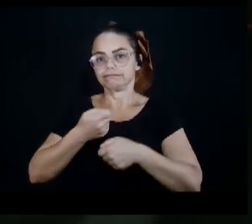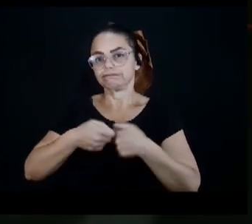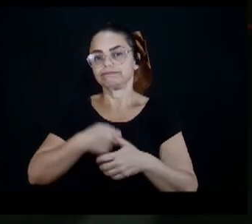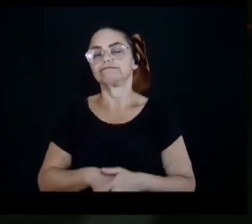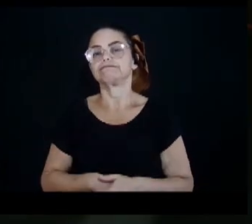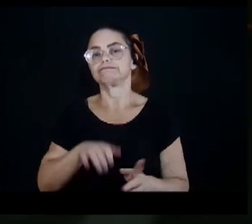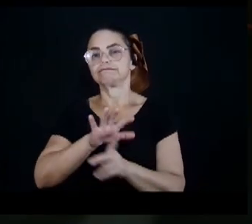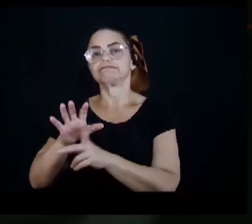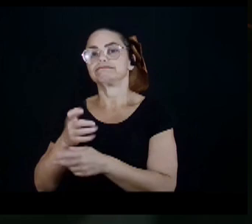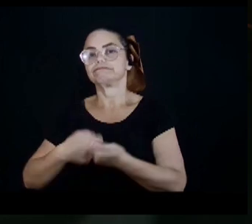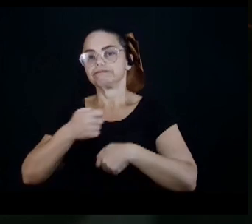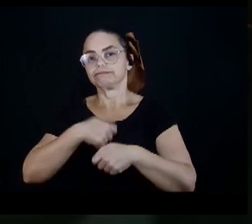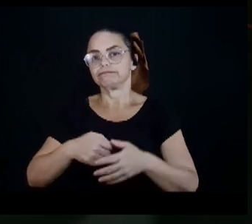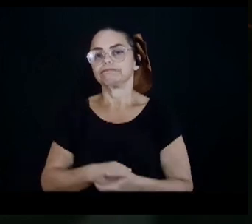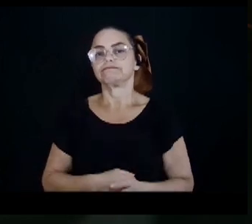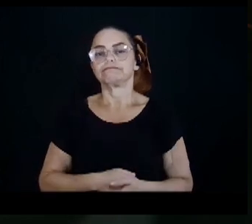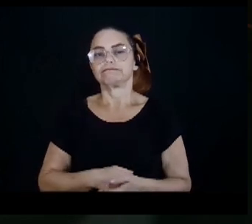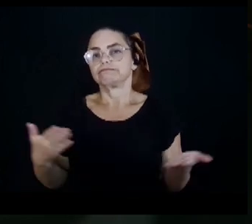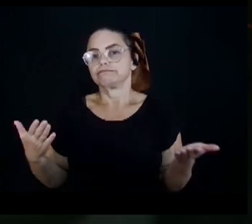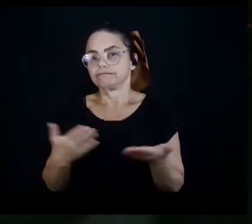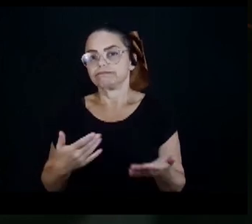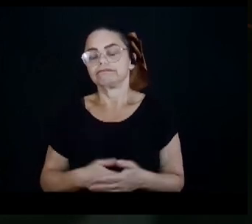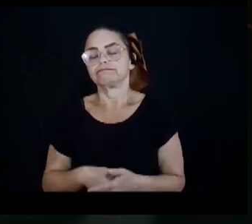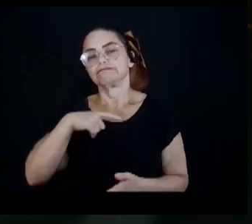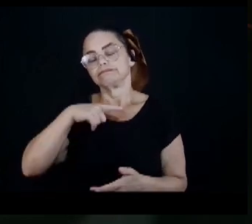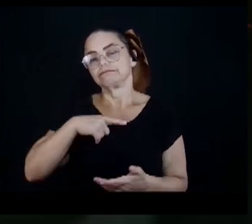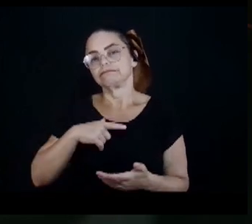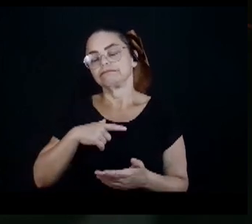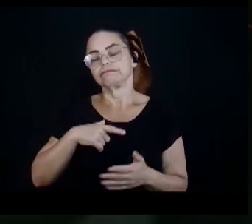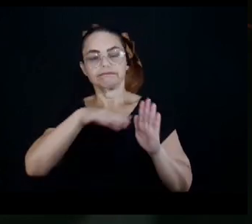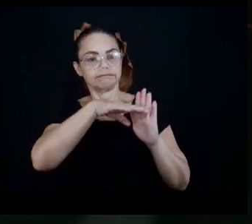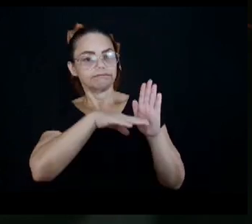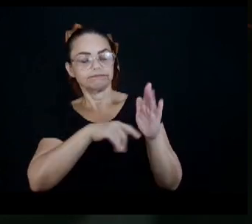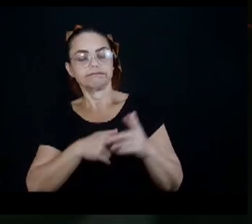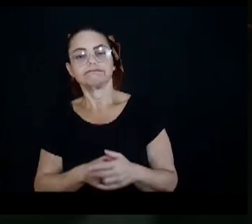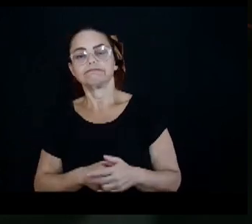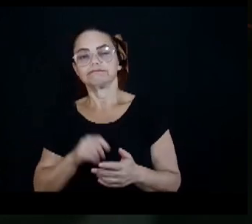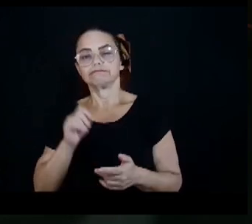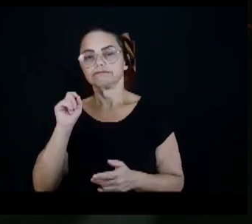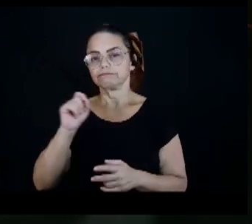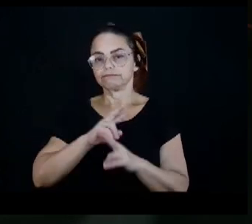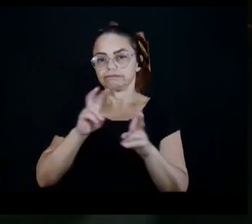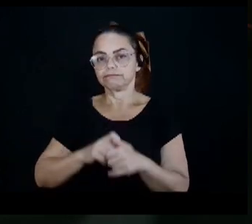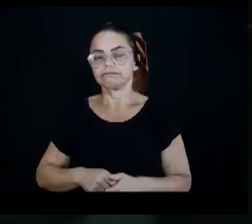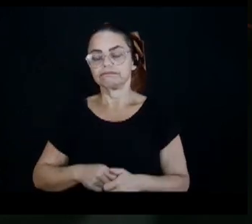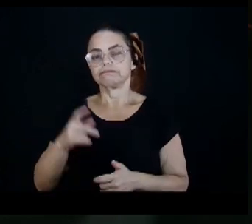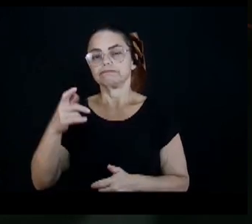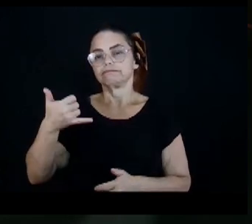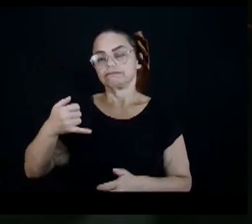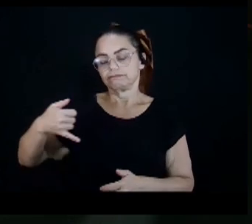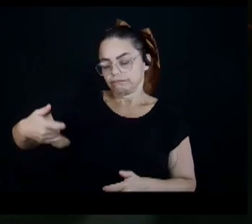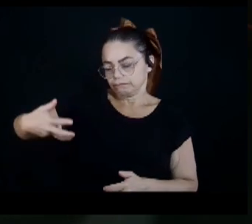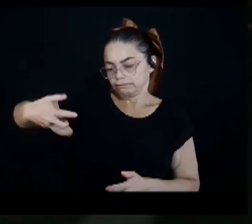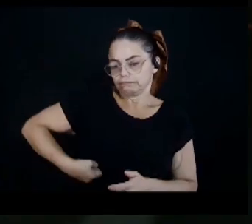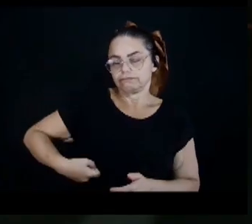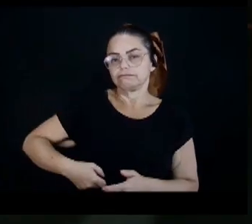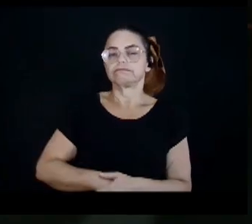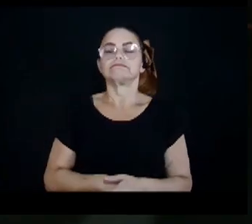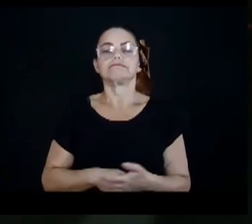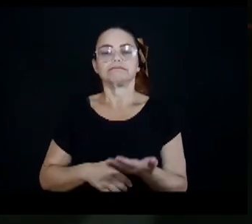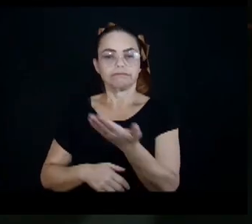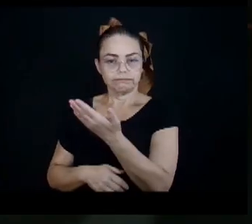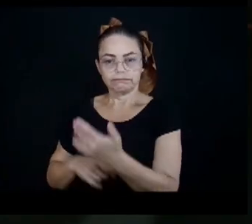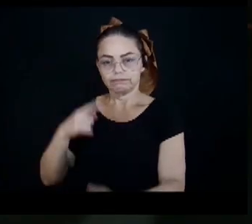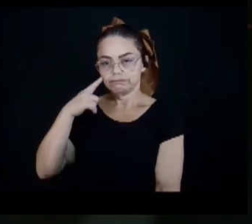economia. Agora, tem alguns dados aqui referente às canetas. TP, puxa para mim, por gentileza, os dados. Isso, olha